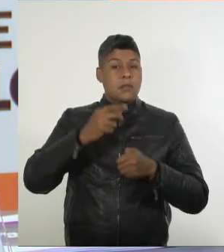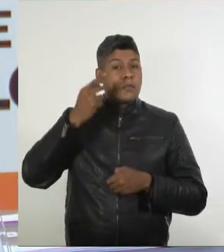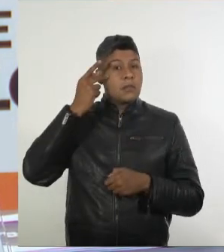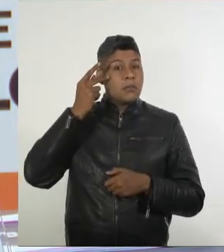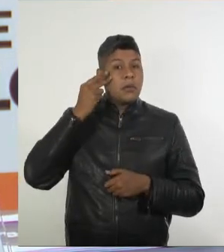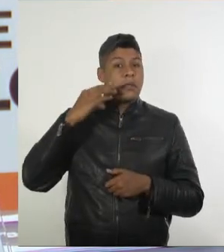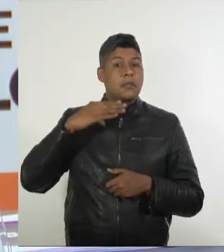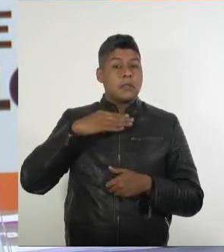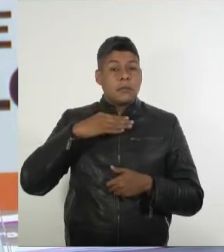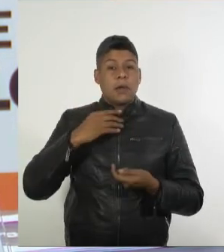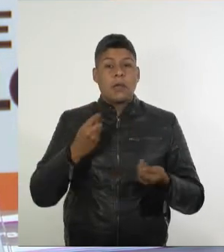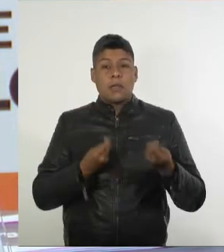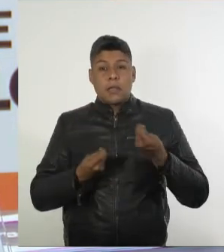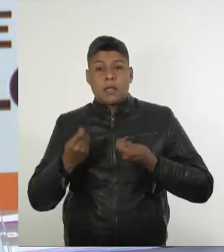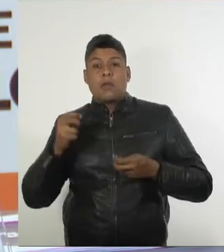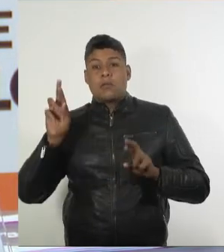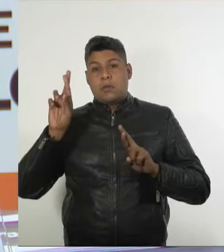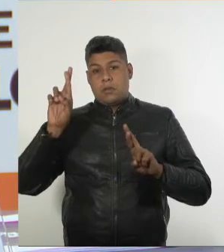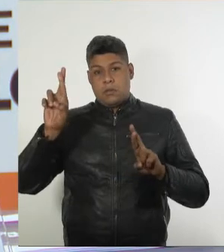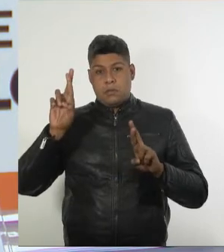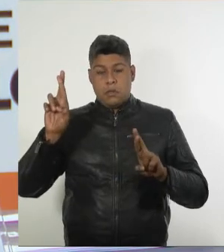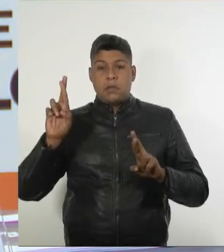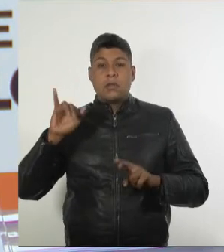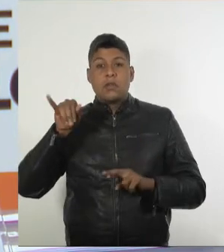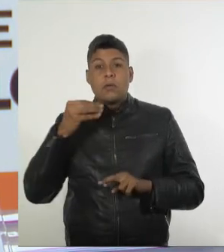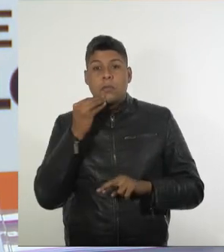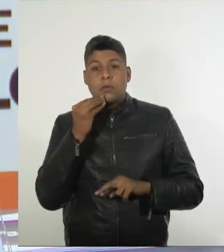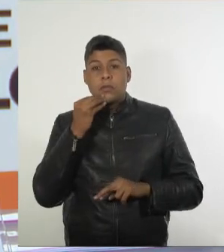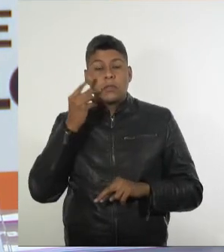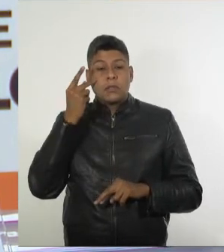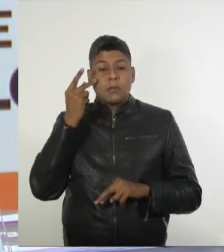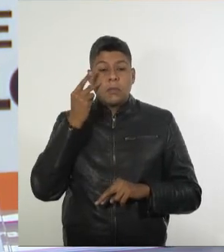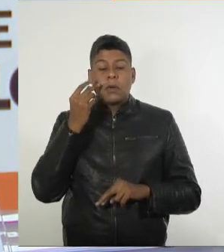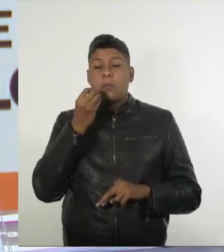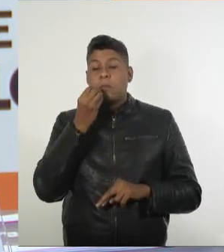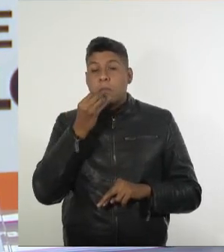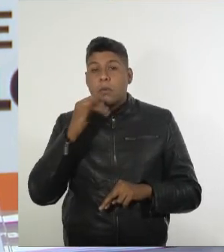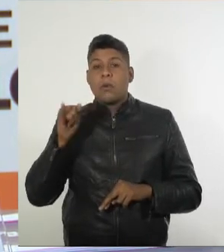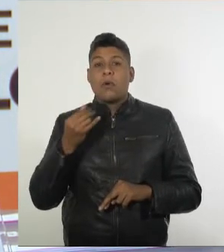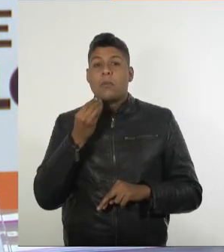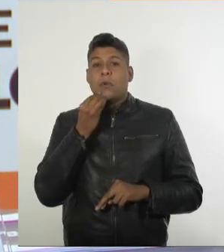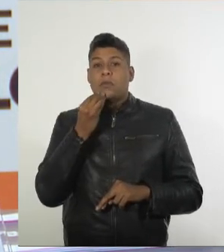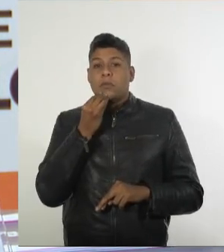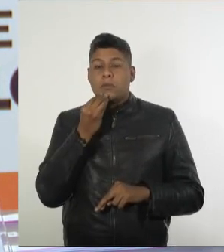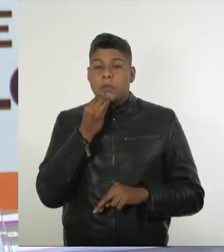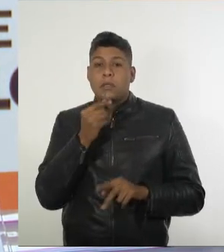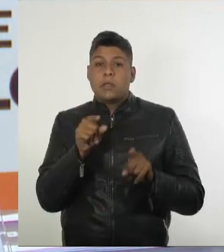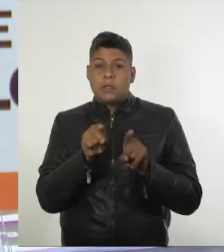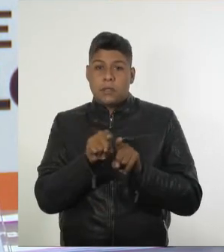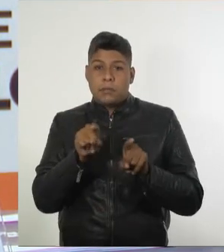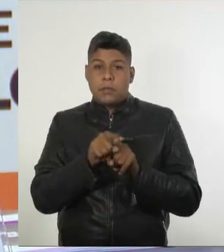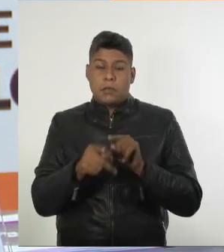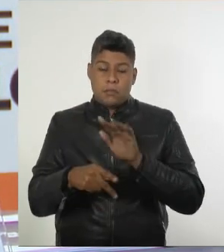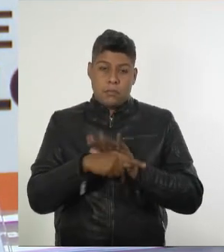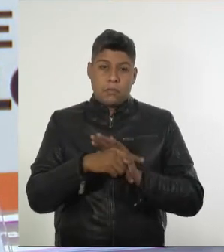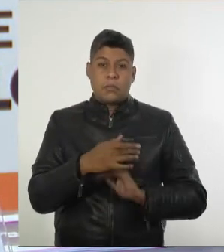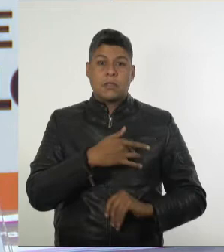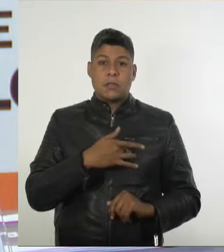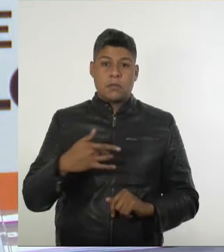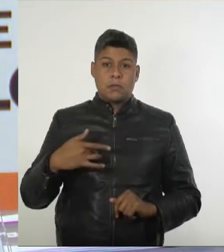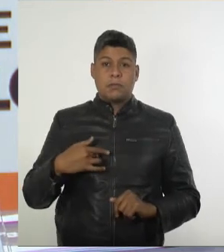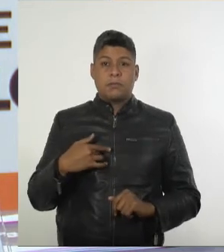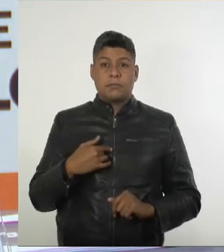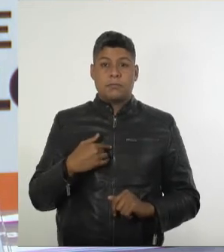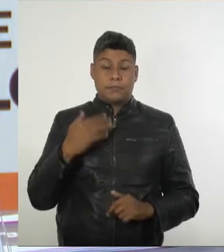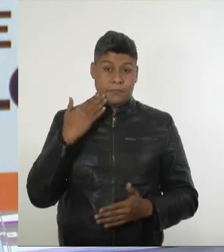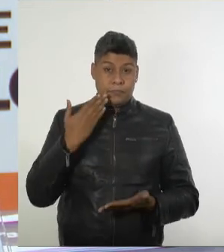a cidade de negócios, de esperanças, de oportunidades. São Paulo é a cidade de oportunidades, e a parte de saúde, eu tenho fé